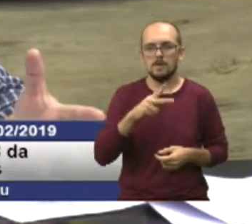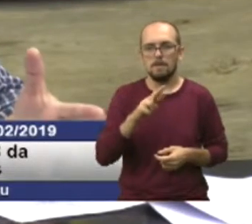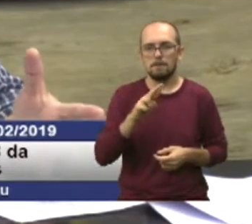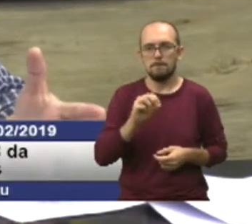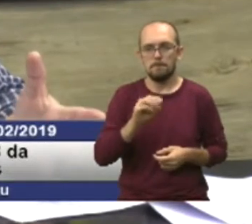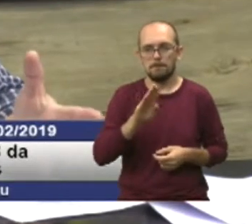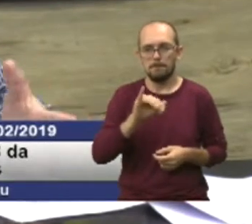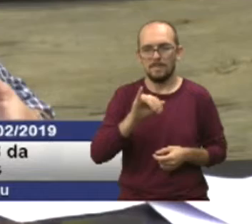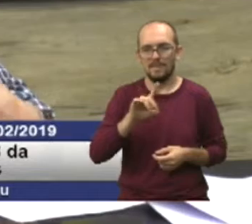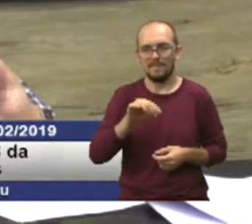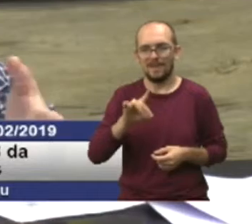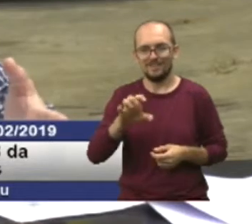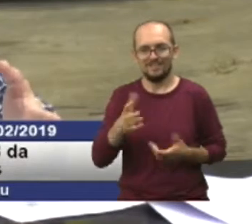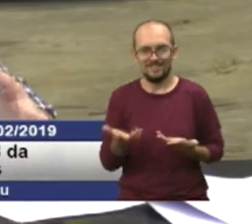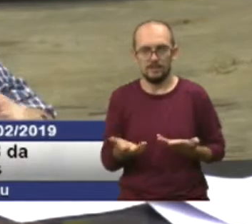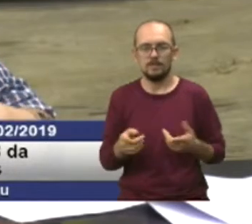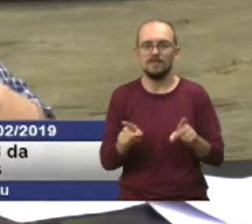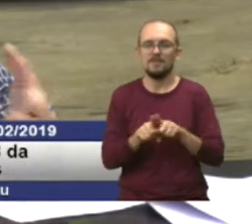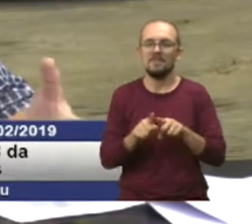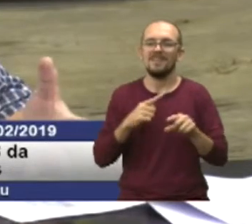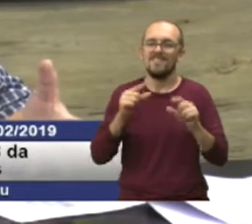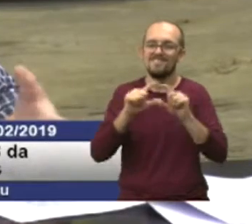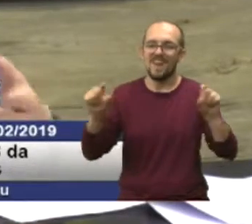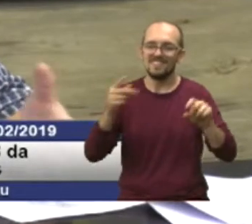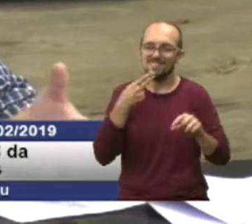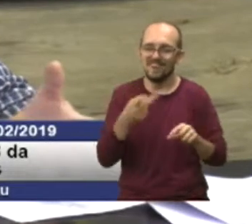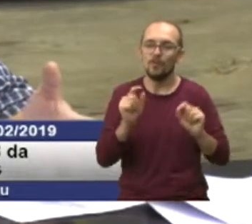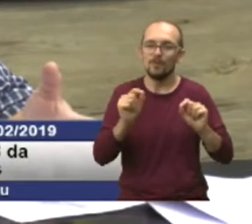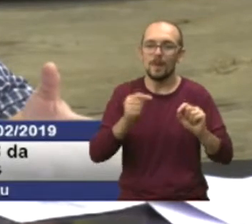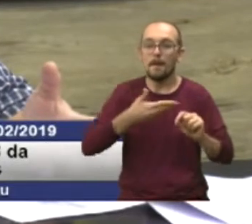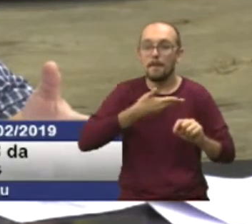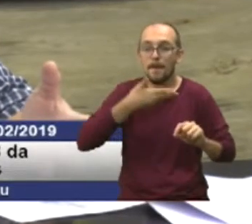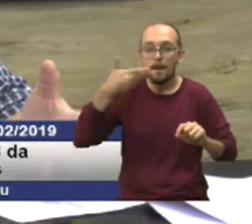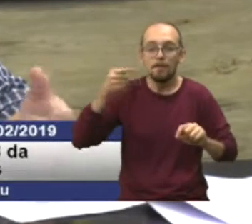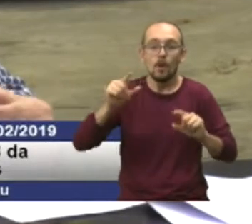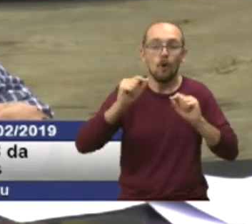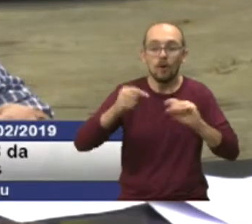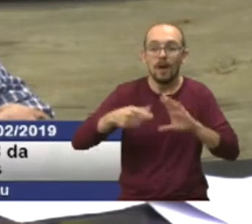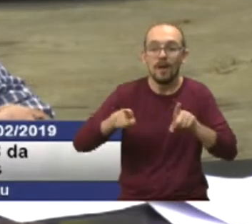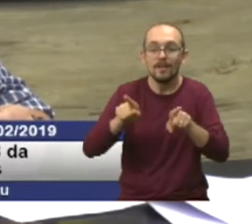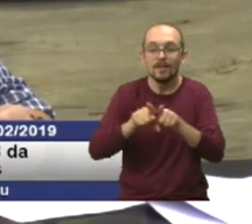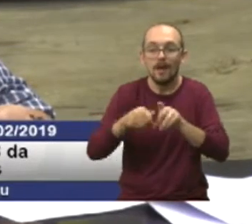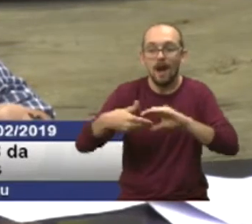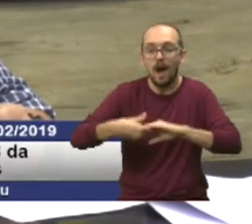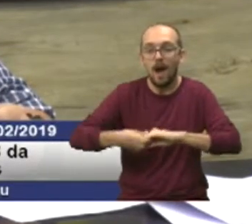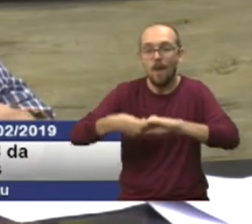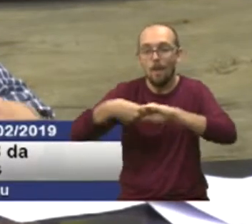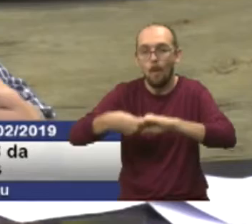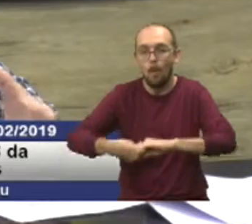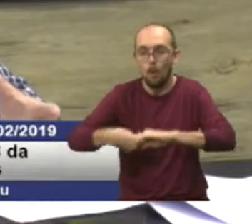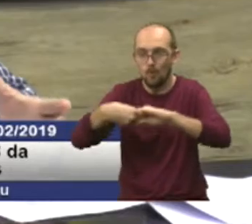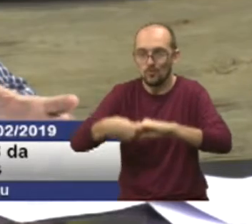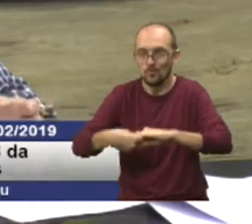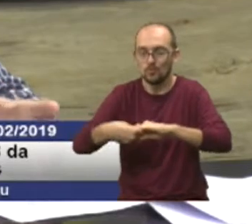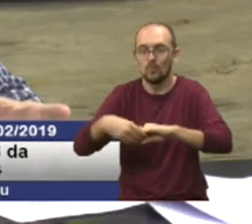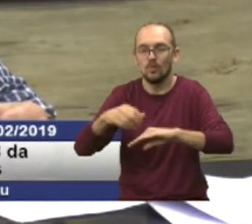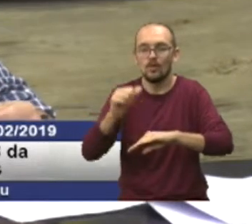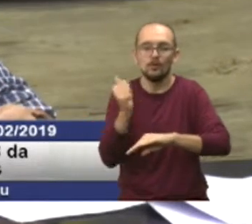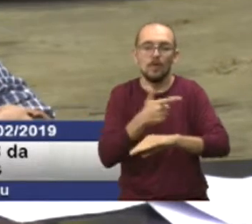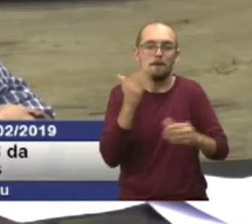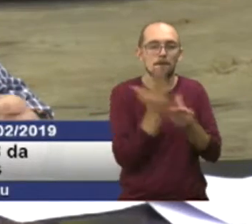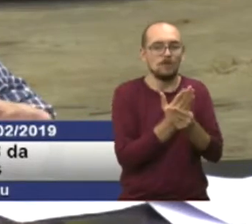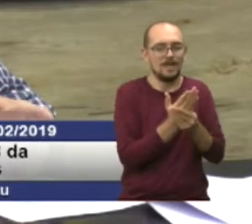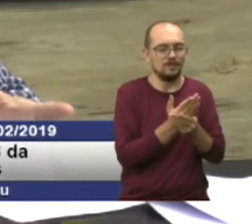dos advogados, né, mais vale um bom acordo do que uma demanda judicial, né? Então, que a